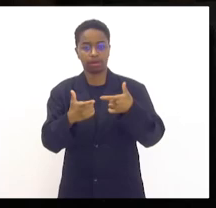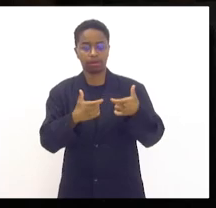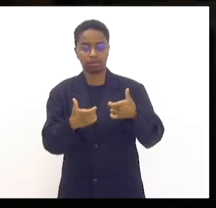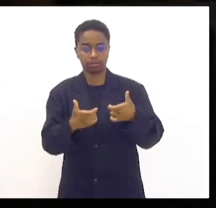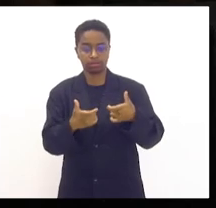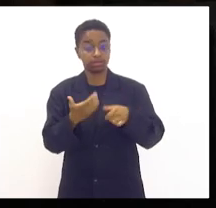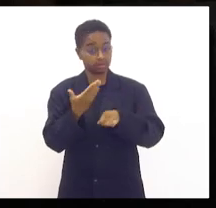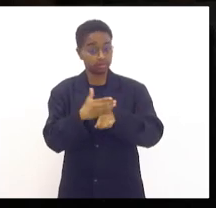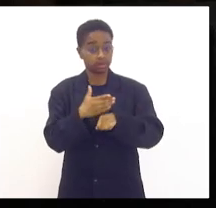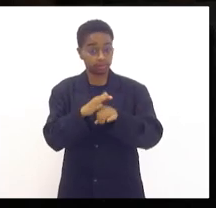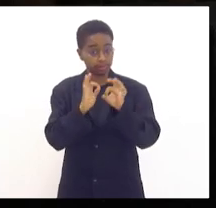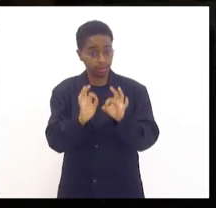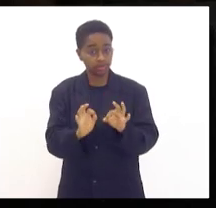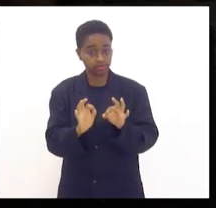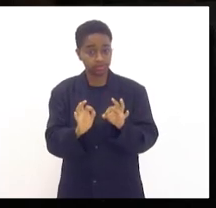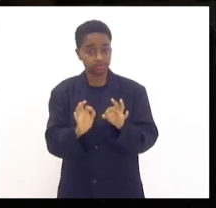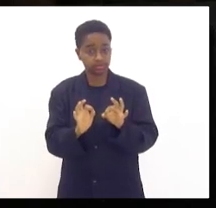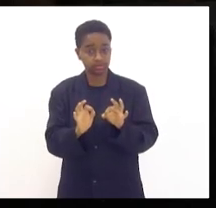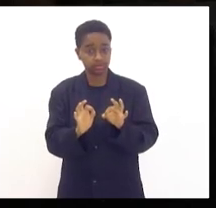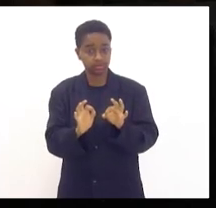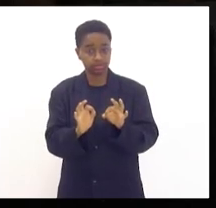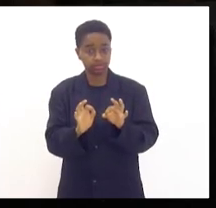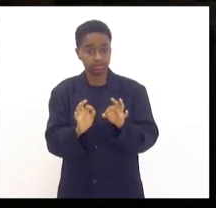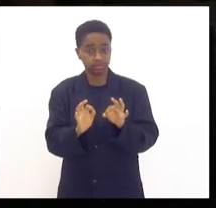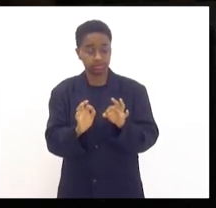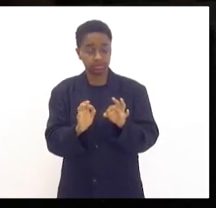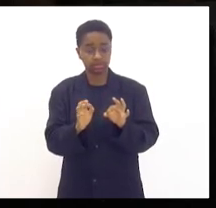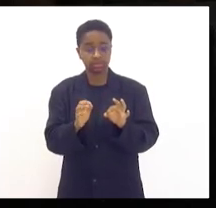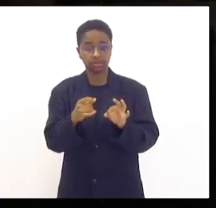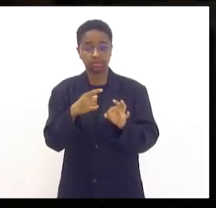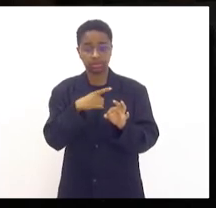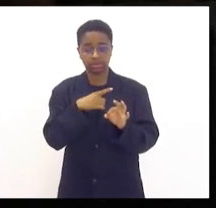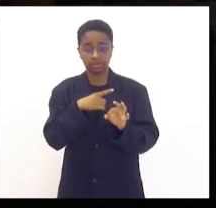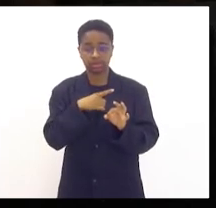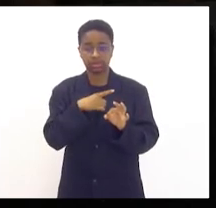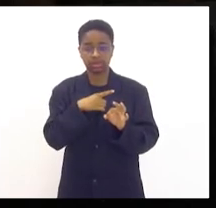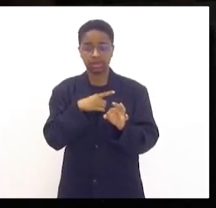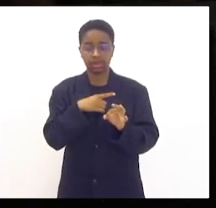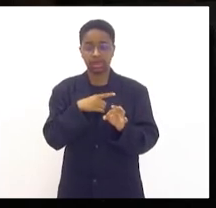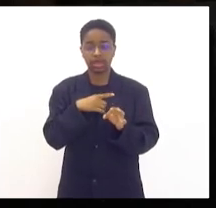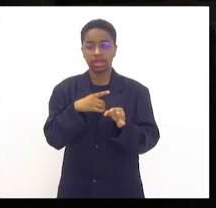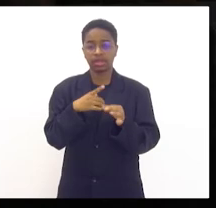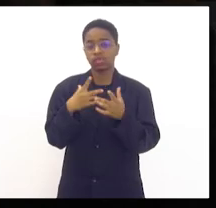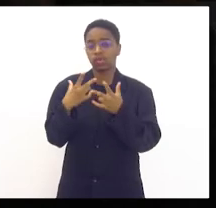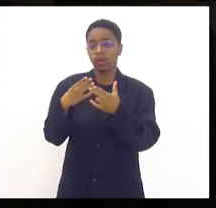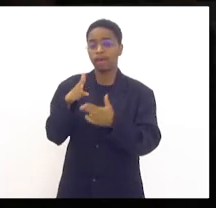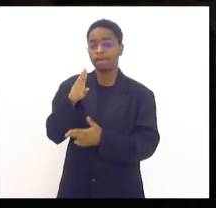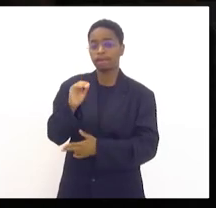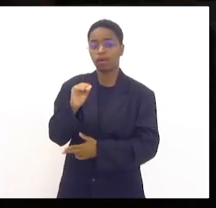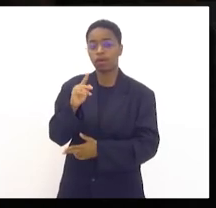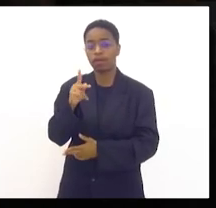Treinamento no nível que deve ter a Draco, o BOPE, etc.